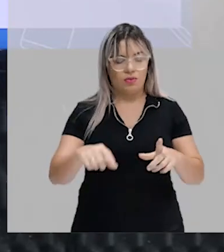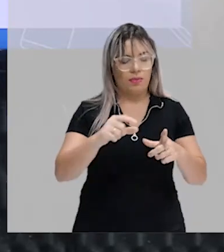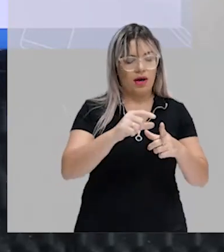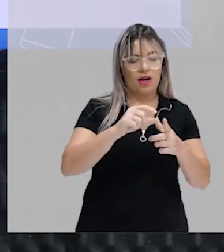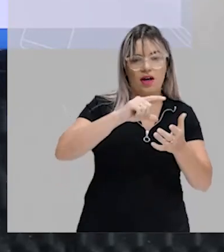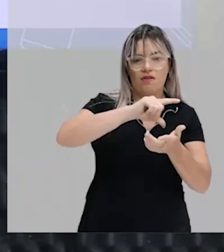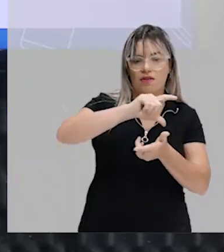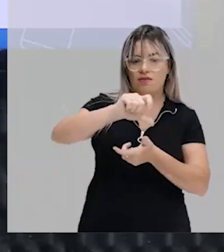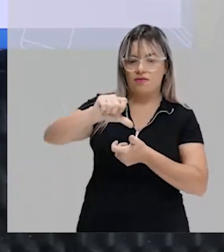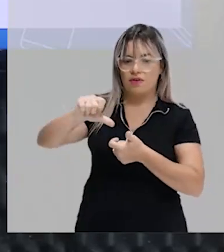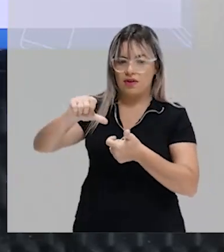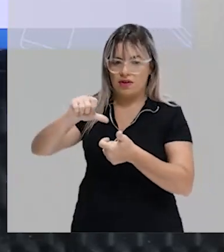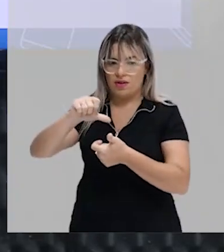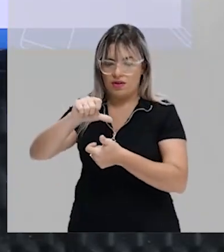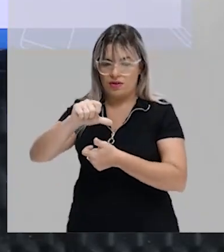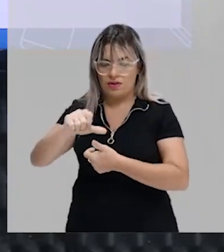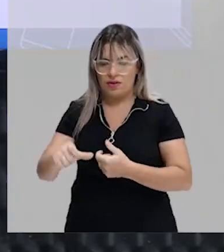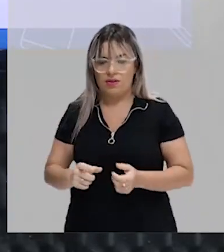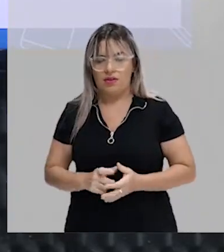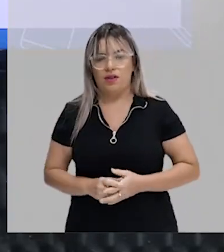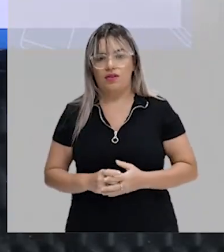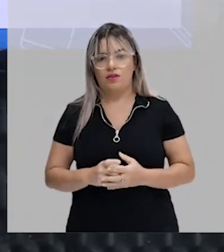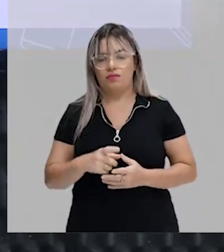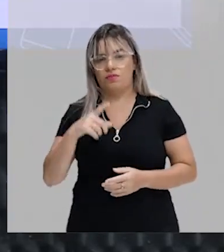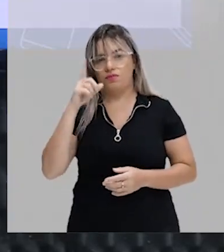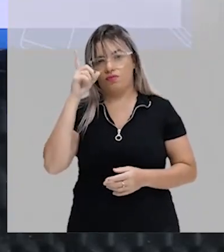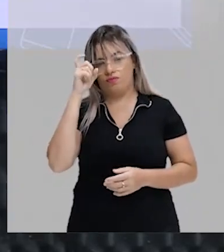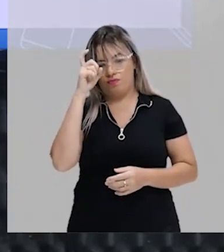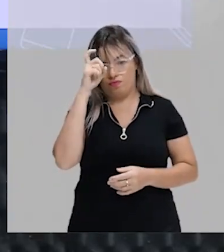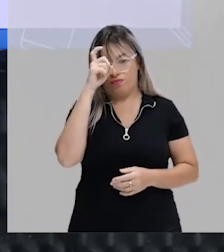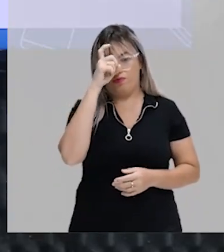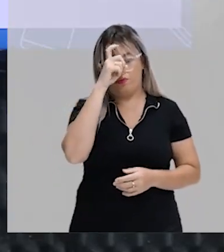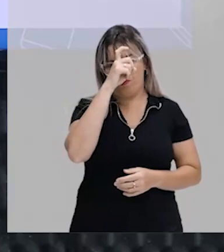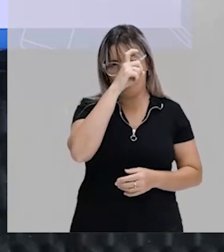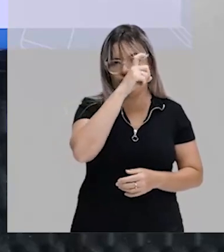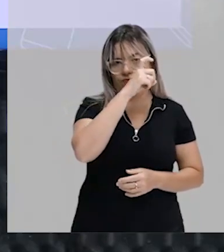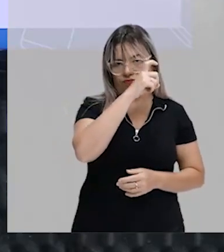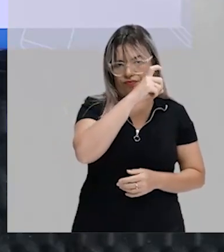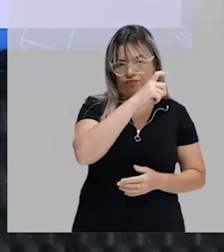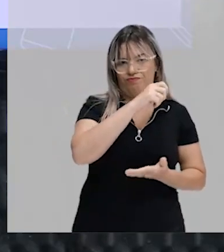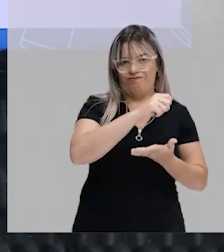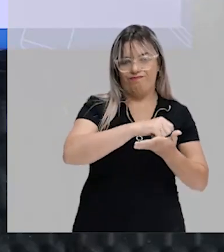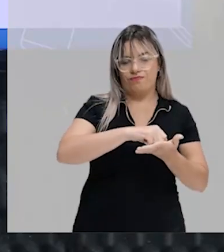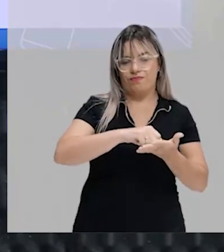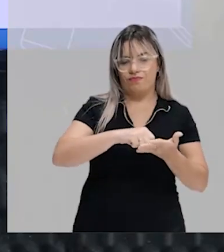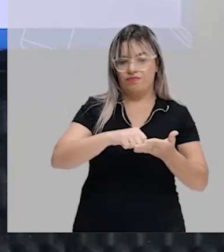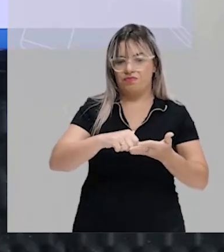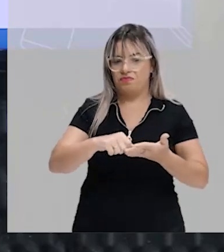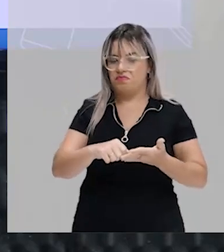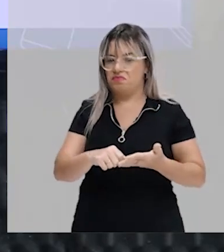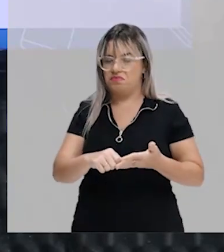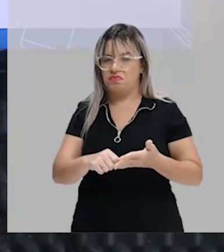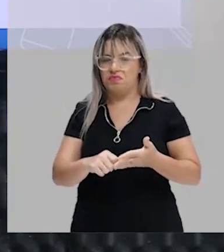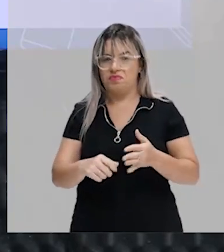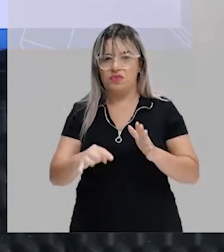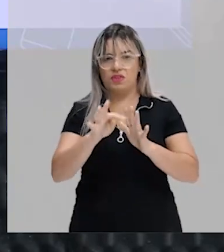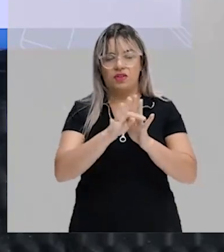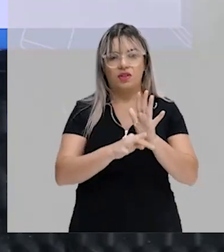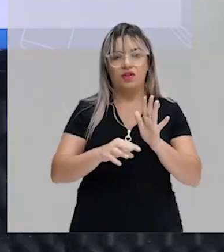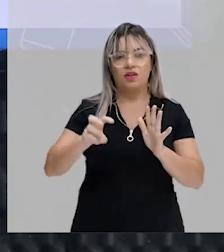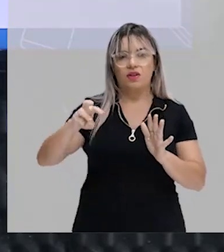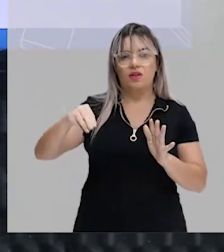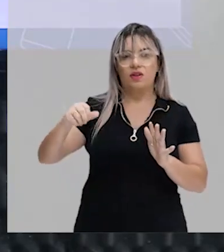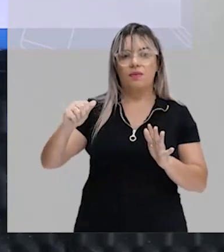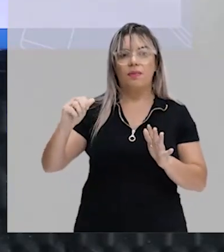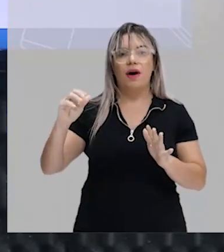muito, muda. A complexidade, em alguns casos, como a gente já viu aí, textos de Machado de Assis são bem complexos